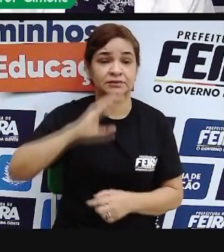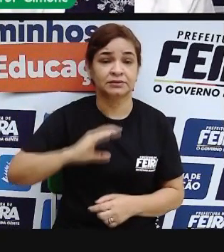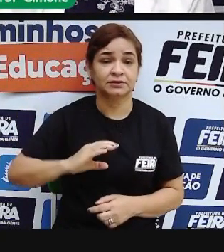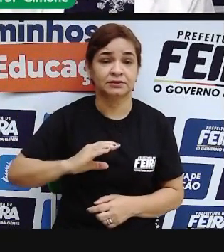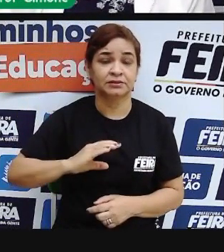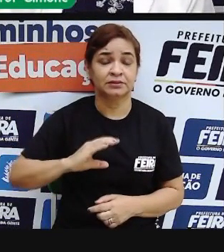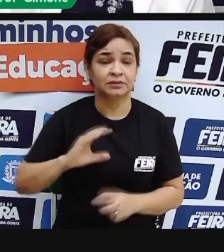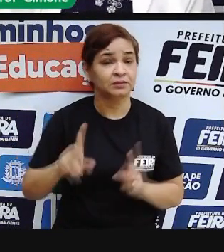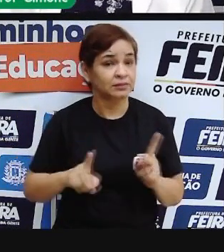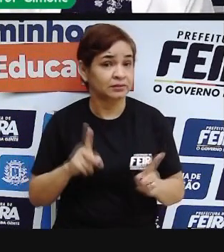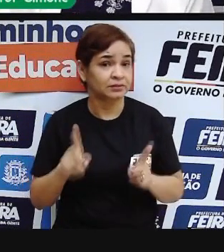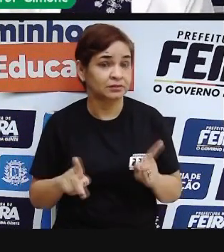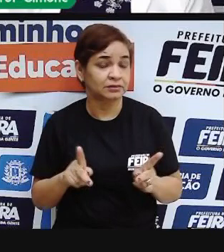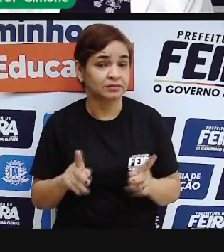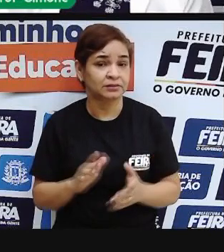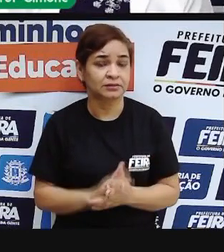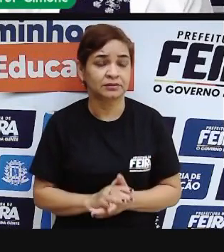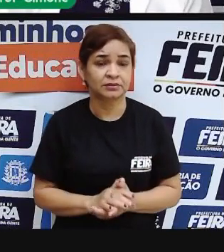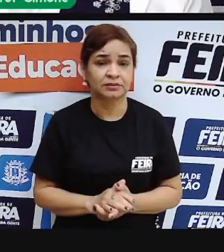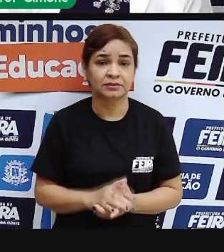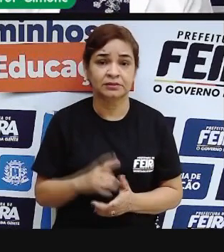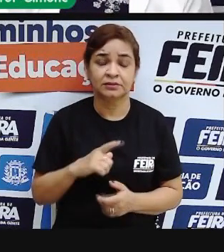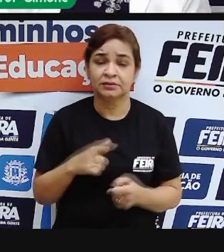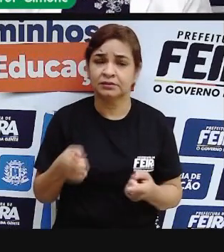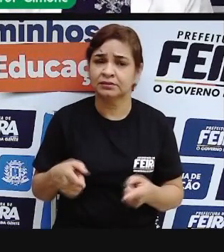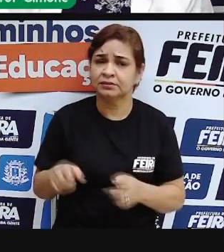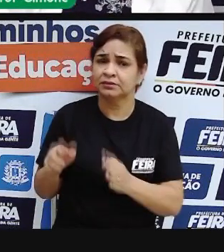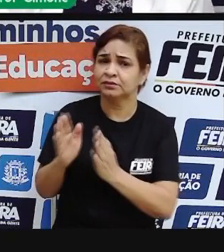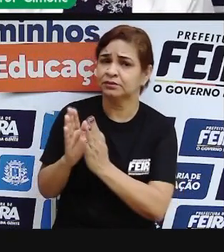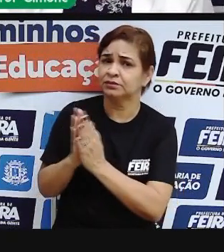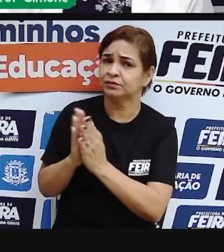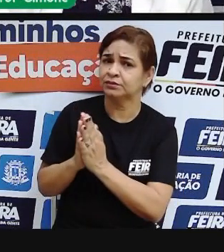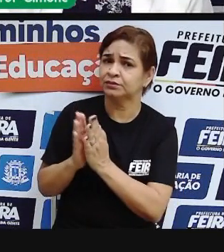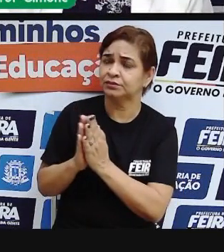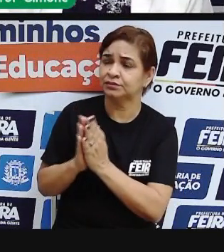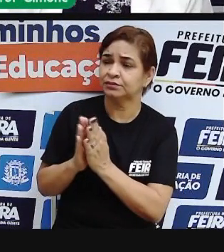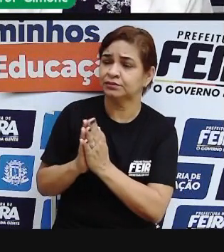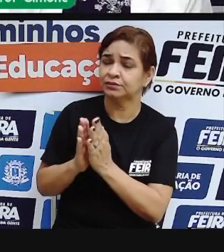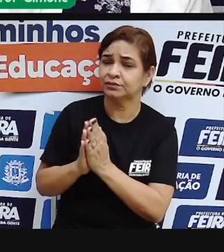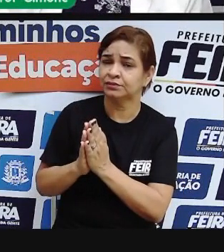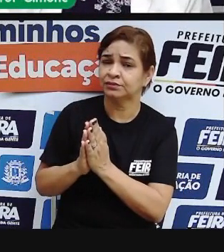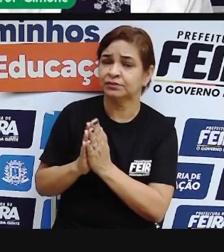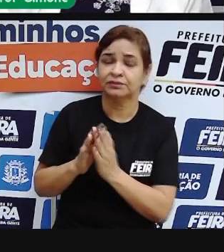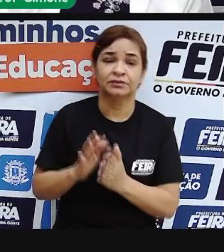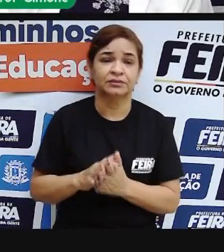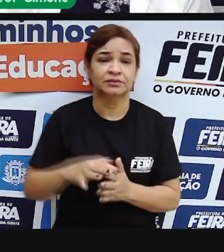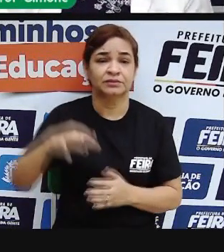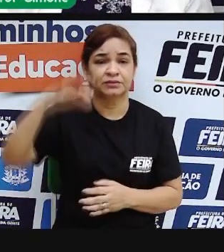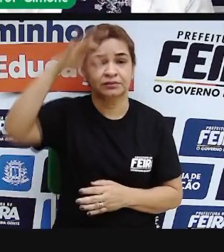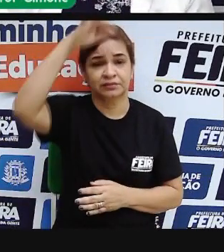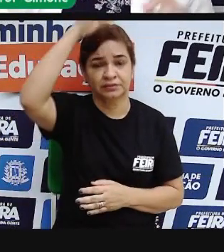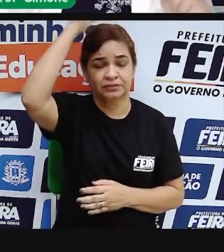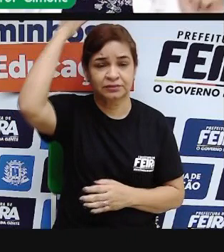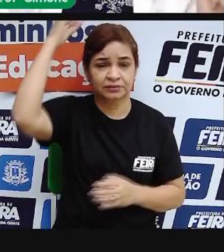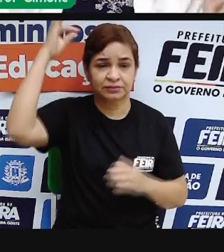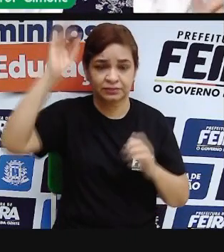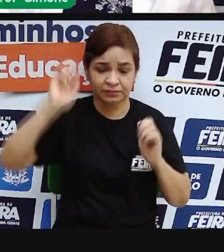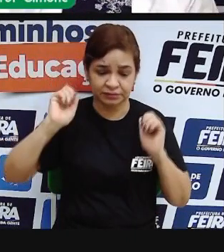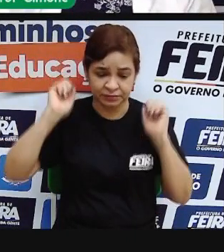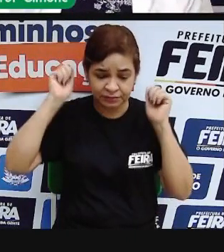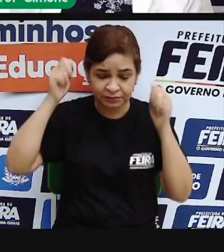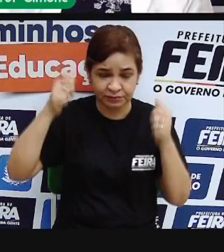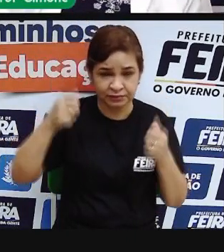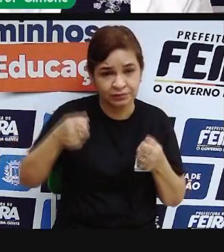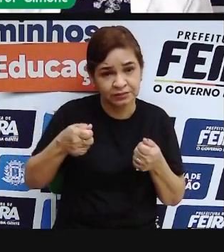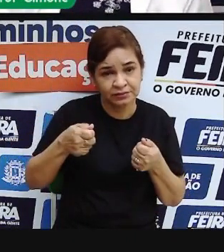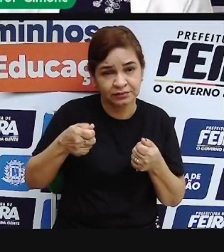católica. E tem muita reza de Santo Antônio. Alguém aí já rezou Santo Antônio? Né? Glorioso Santo